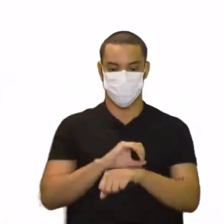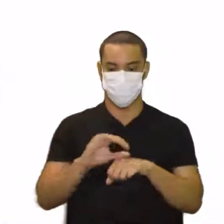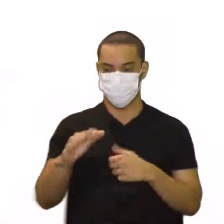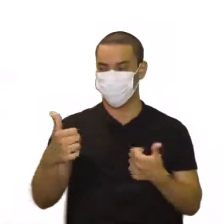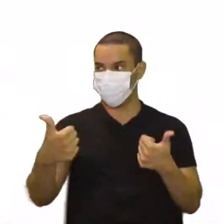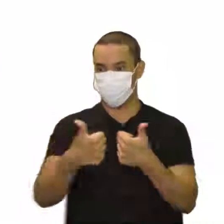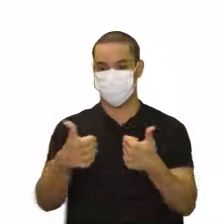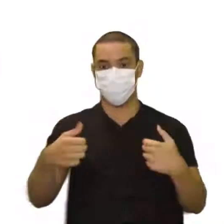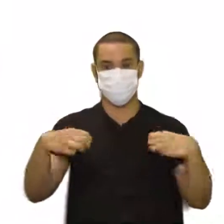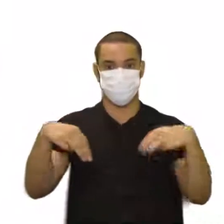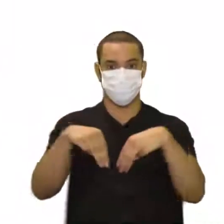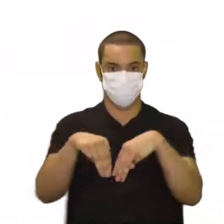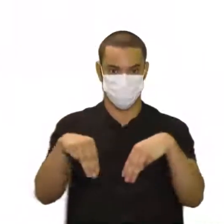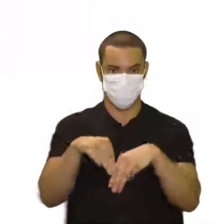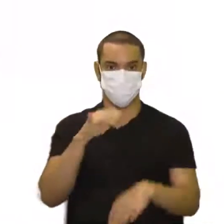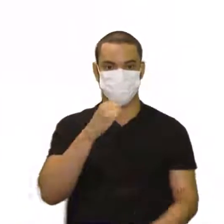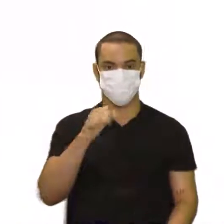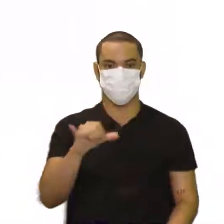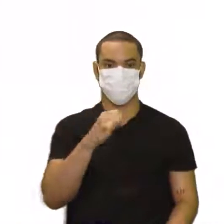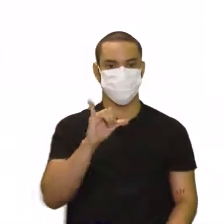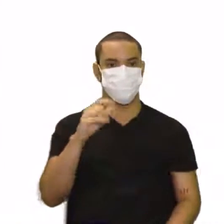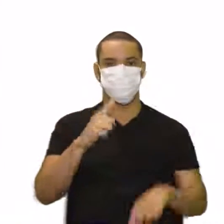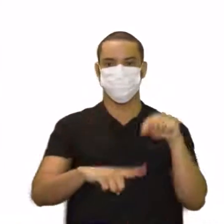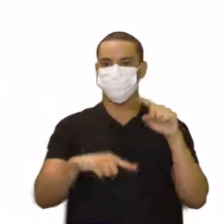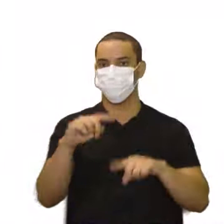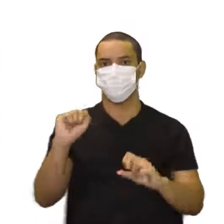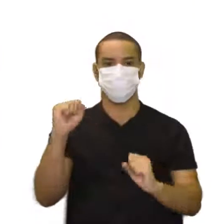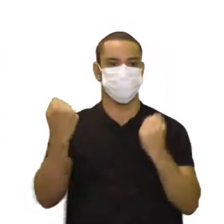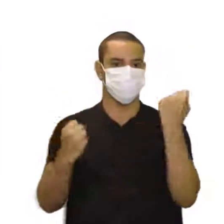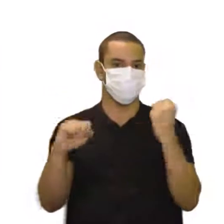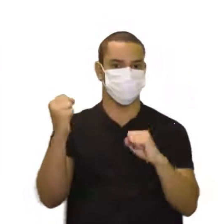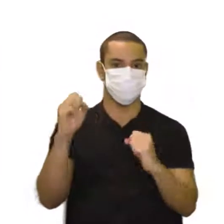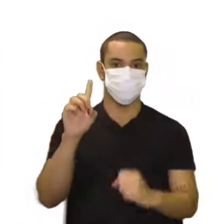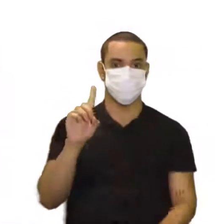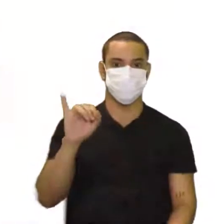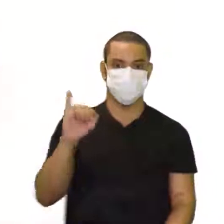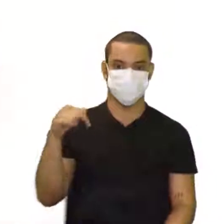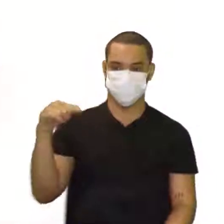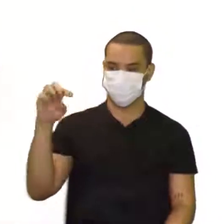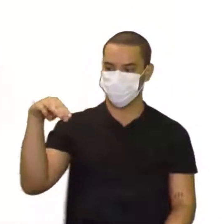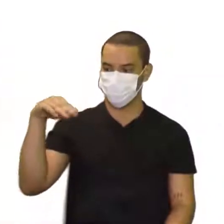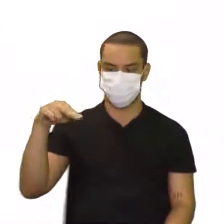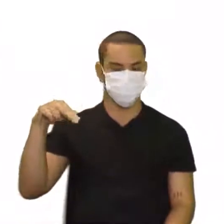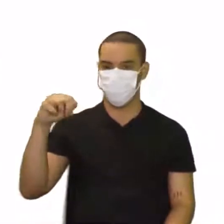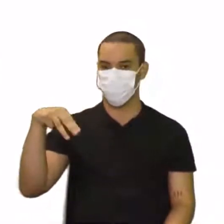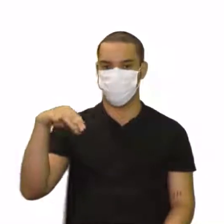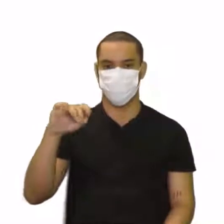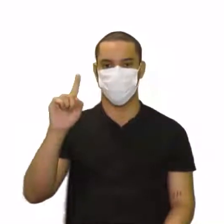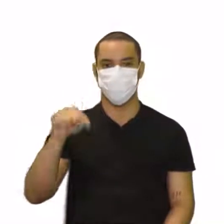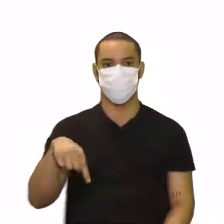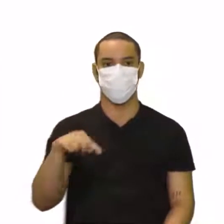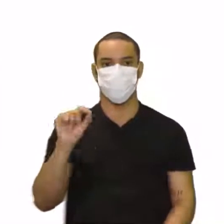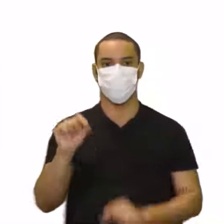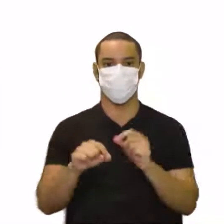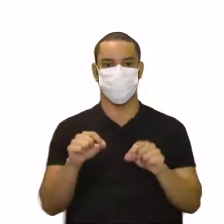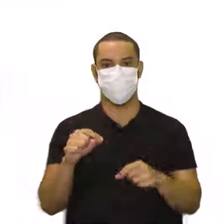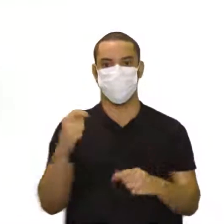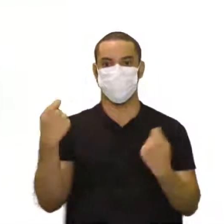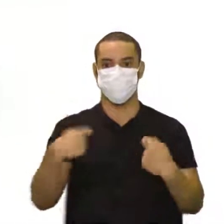eletromagnética, tá? Em máquinas elétricas, dínamo é um aparelho que gera